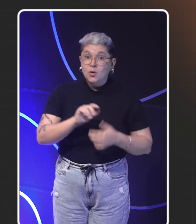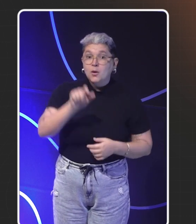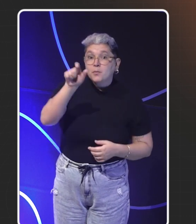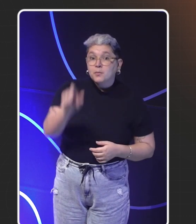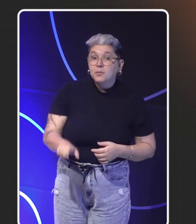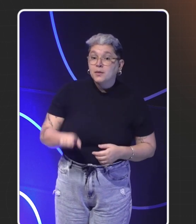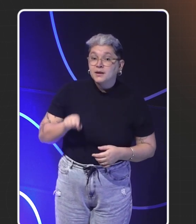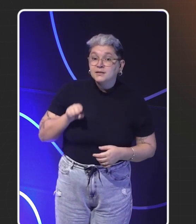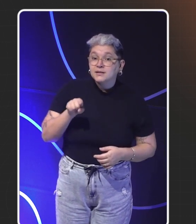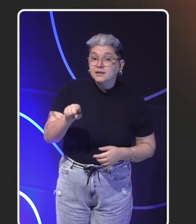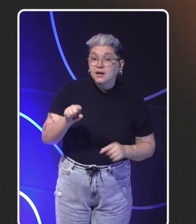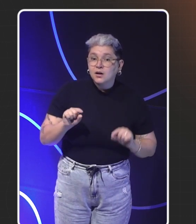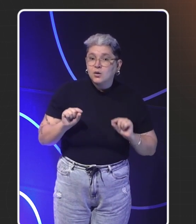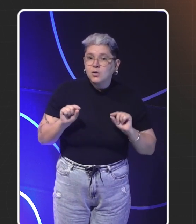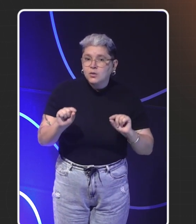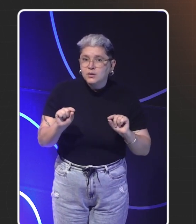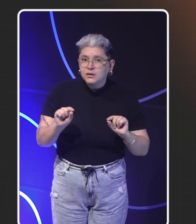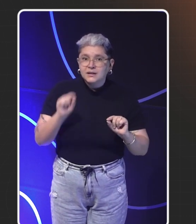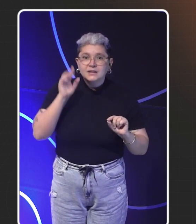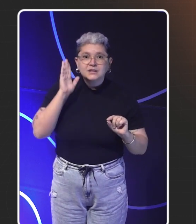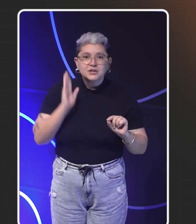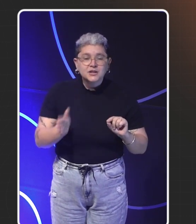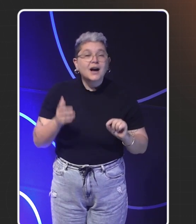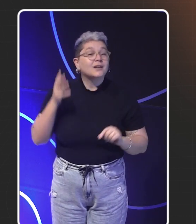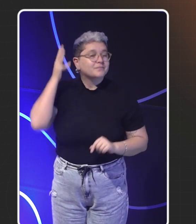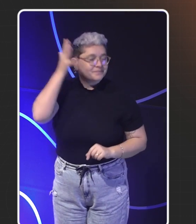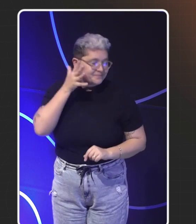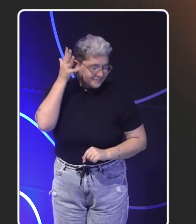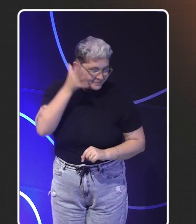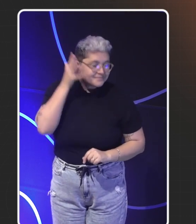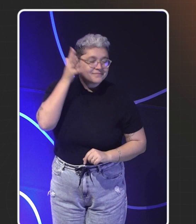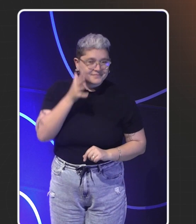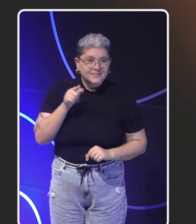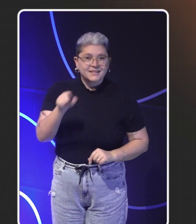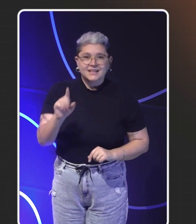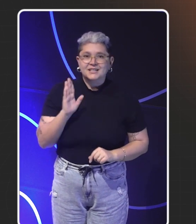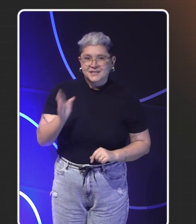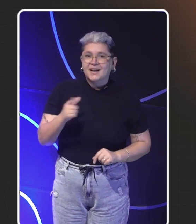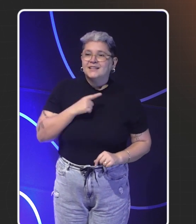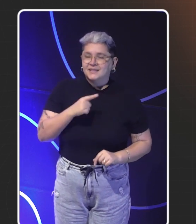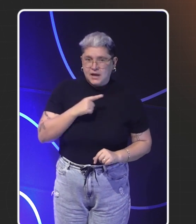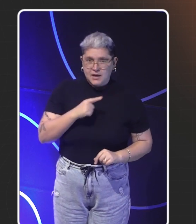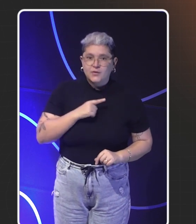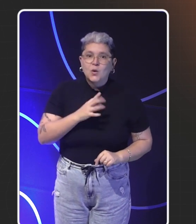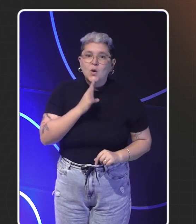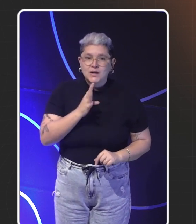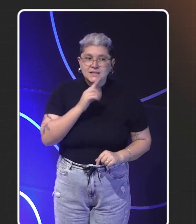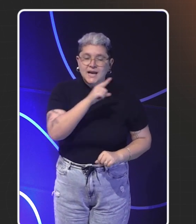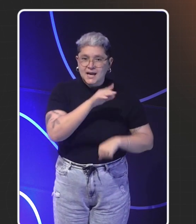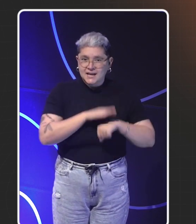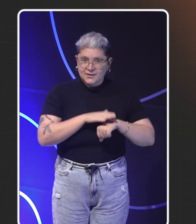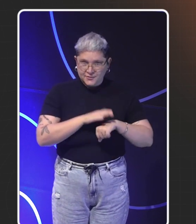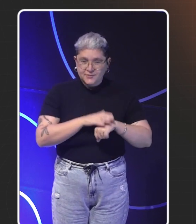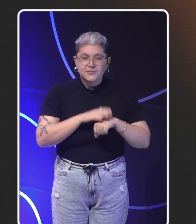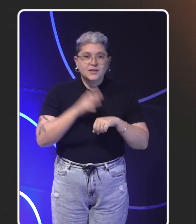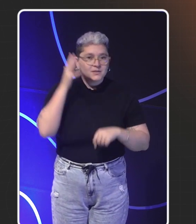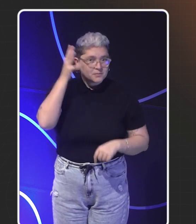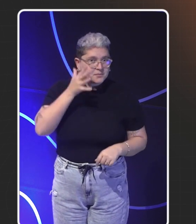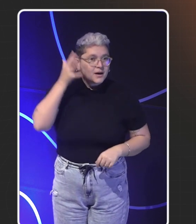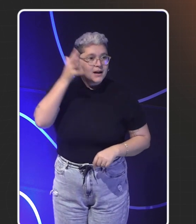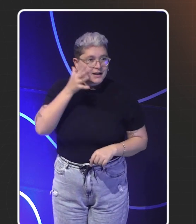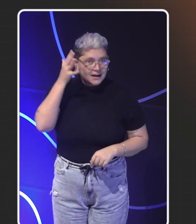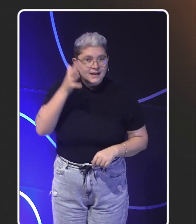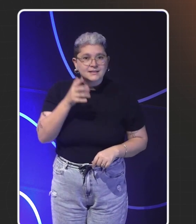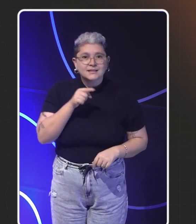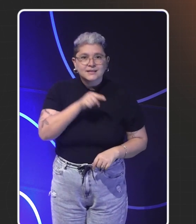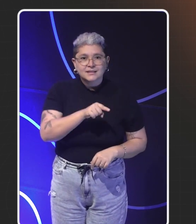TEDx Speaker também, ele já fez uma palestra para o TEDx, então quem quiser até conhecer um pouco mais do Dudu, da história dele, ele conta tudo lá nesse